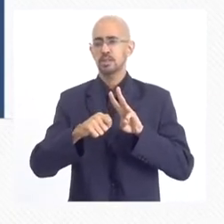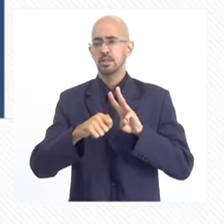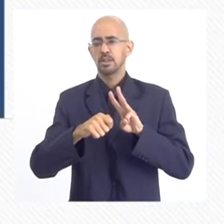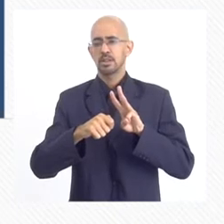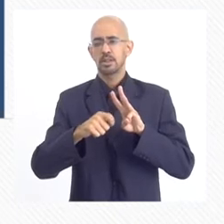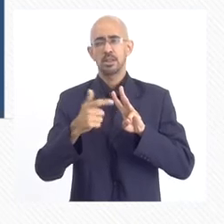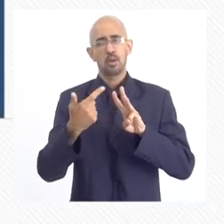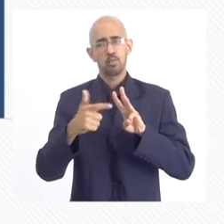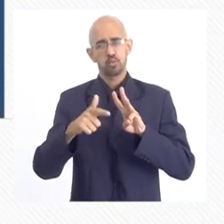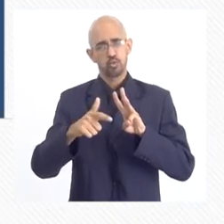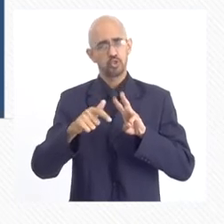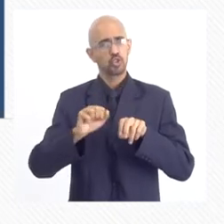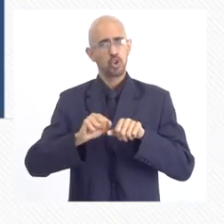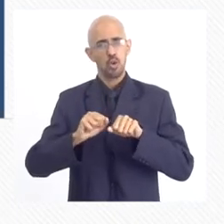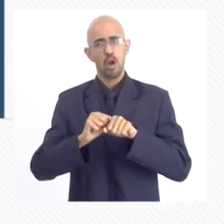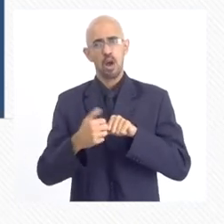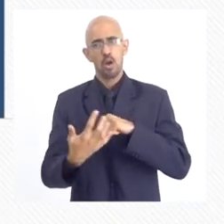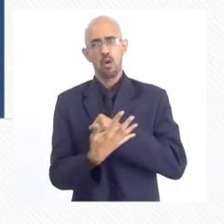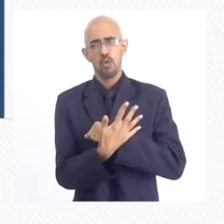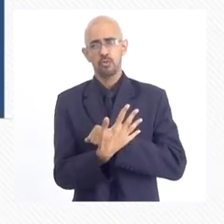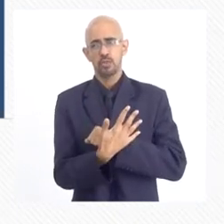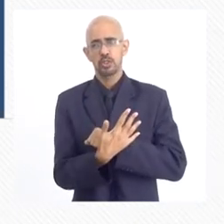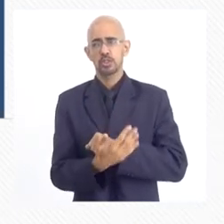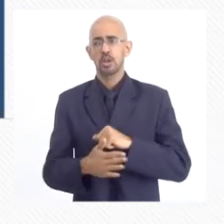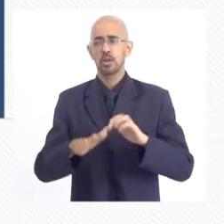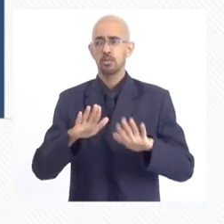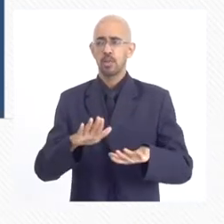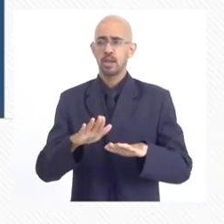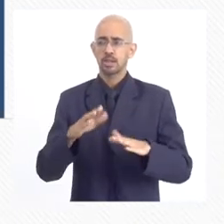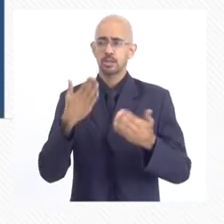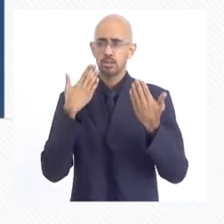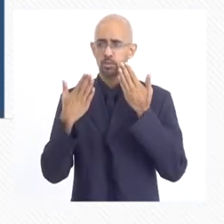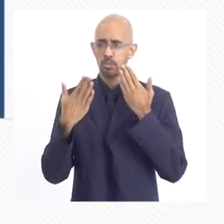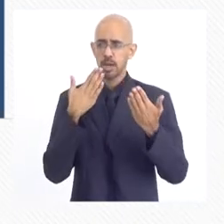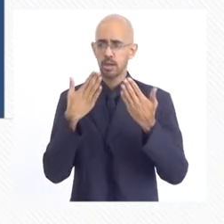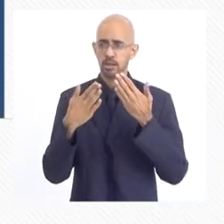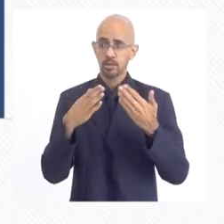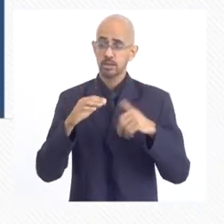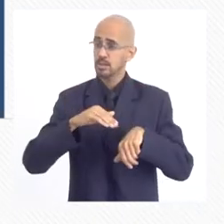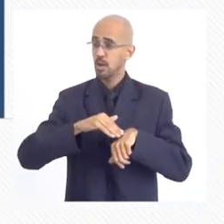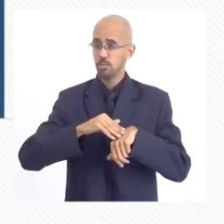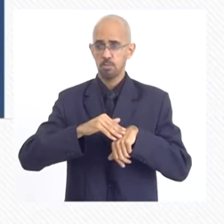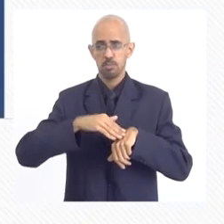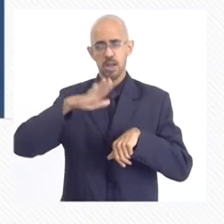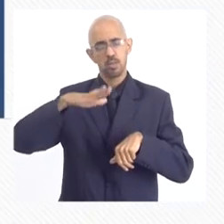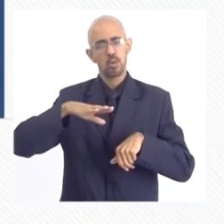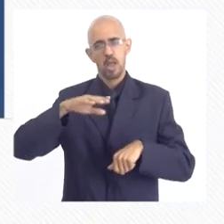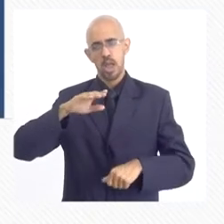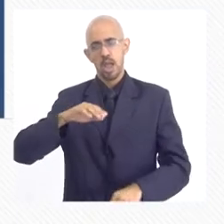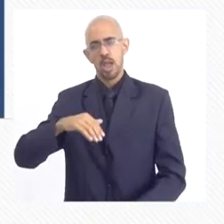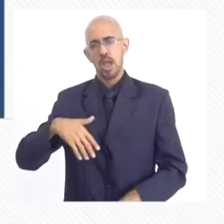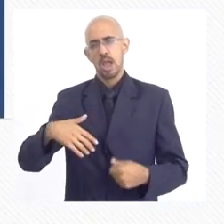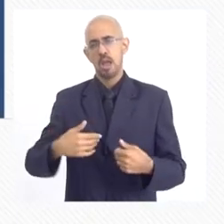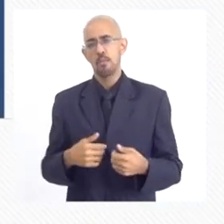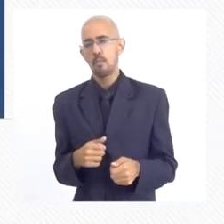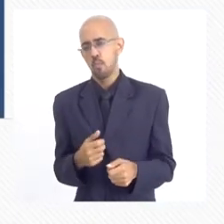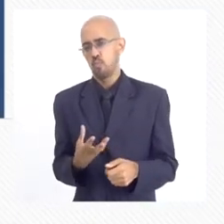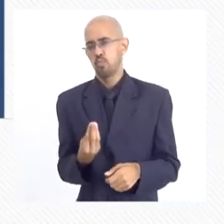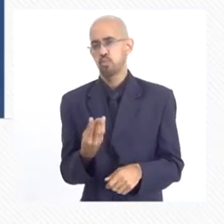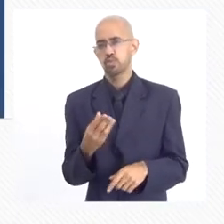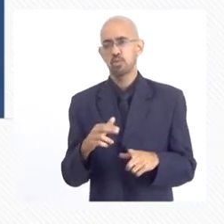a Covid, mas o segundo quadrimestre esse crescimento é exponencial, considerando que foram meses